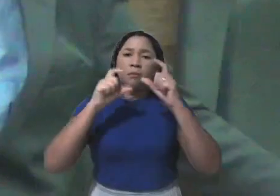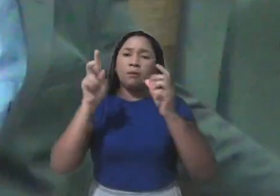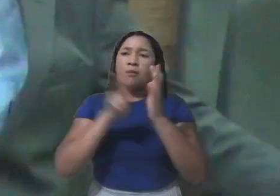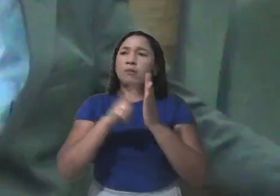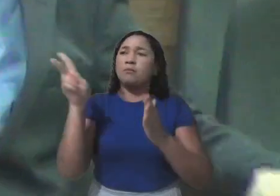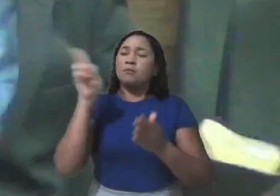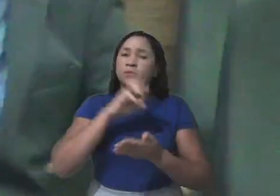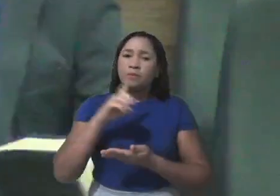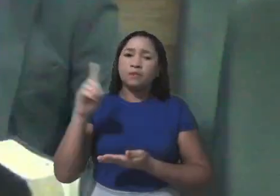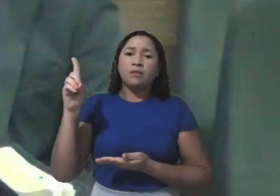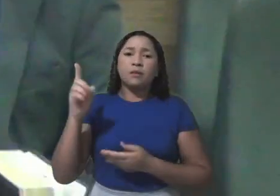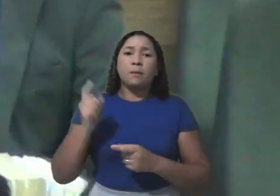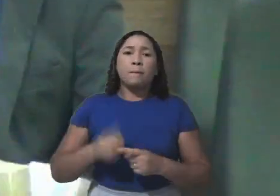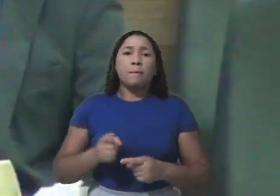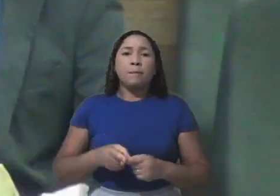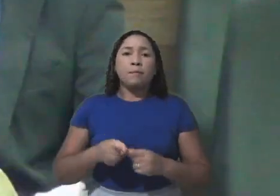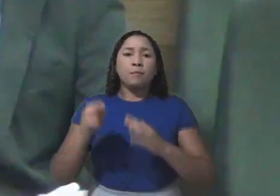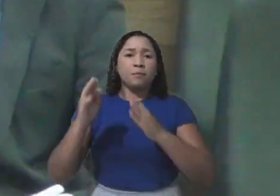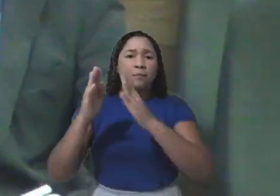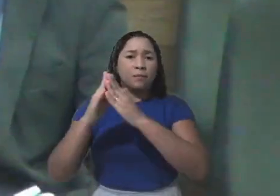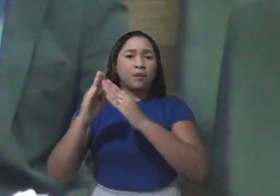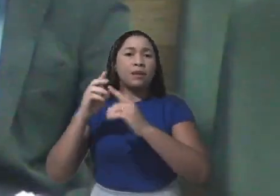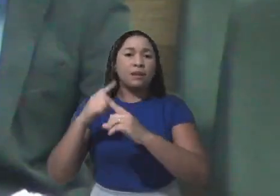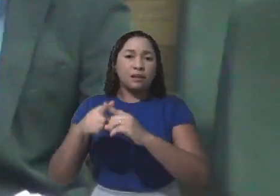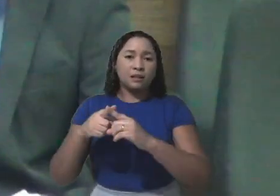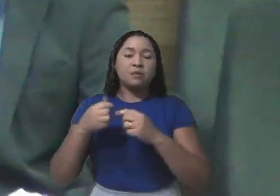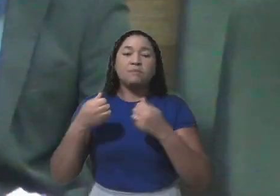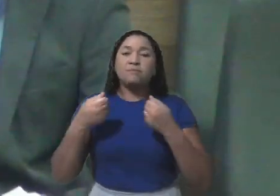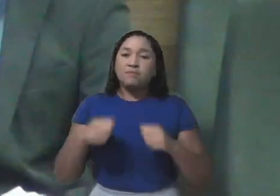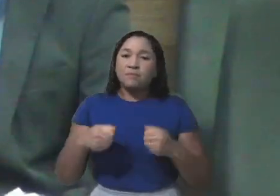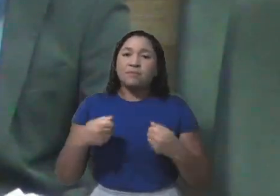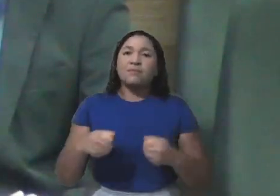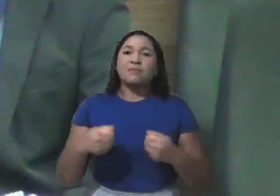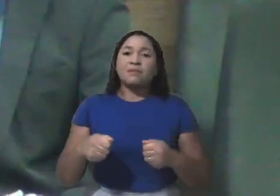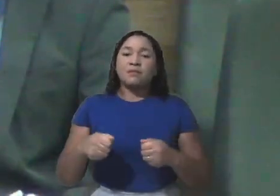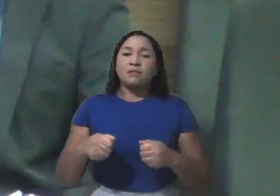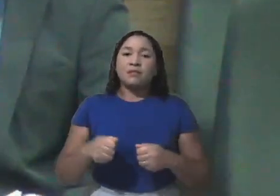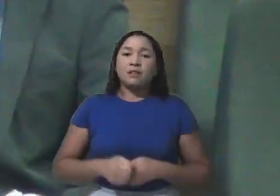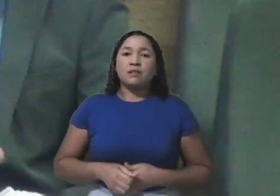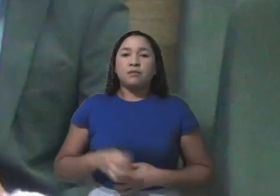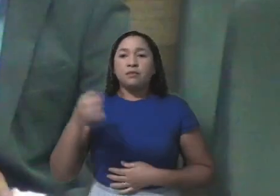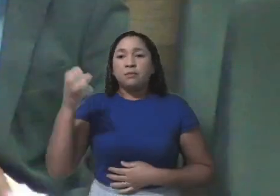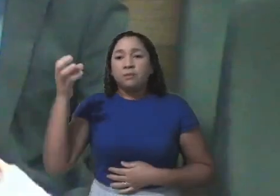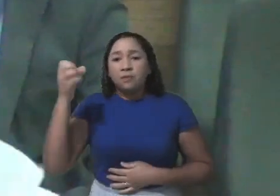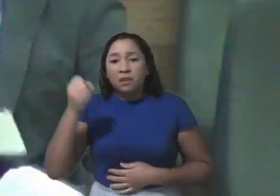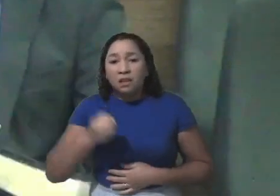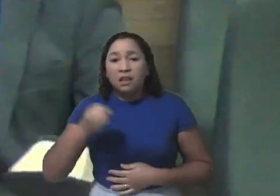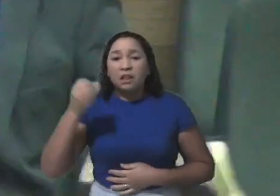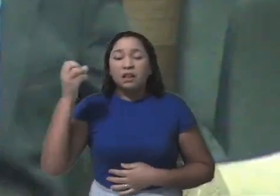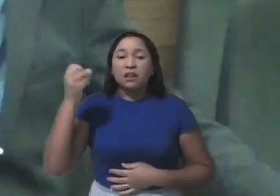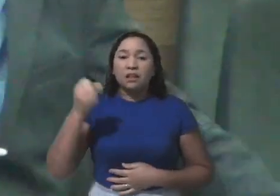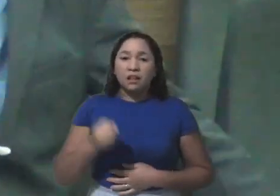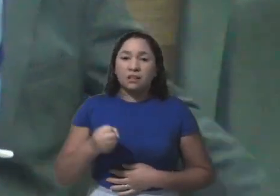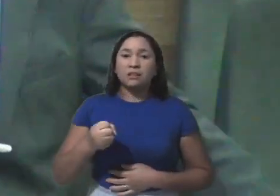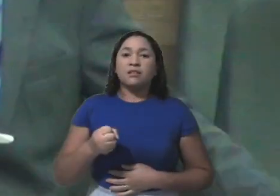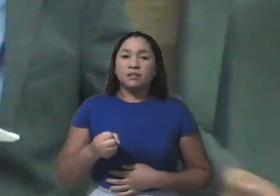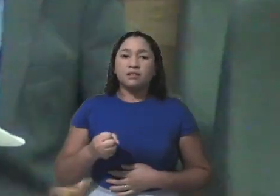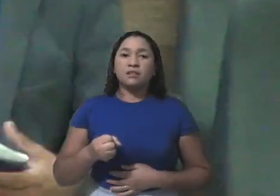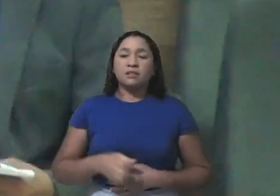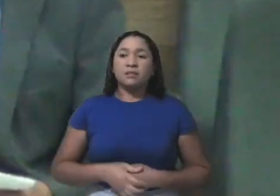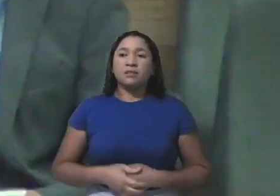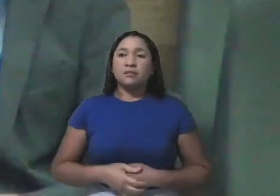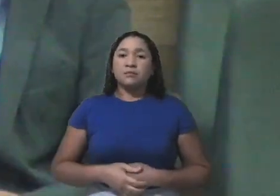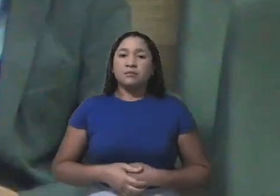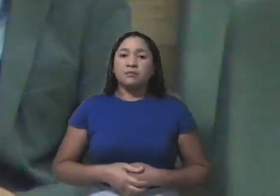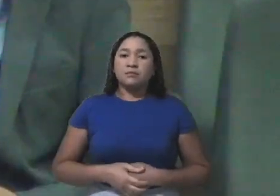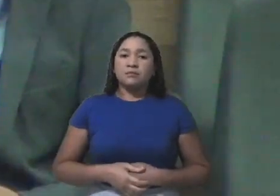porque aquela igreja necessitava de leite e não de sólido mantimento. Uma igreja